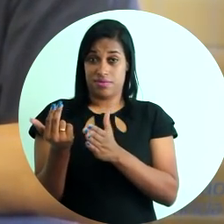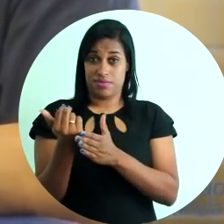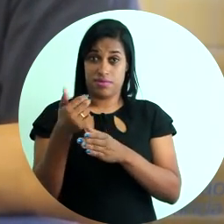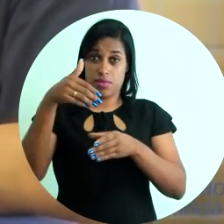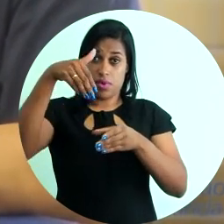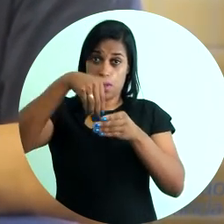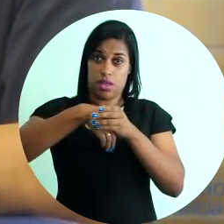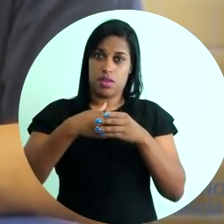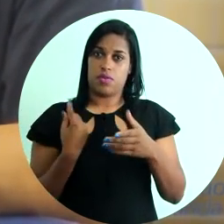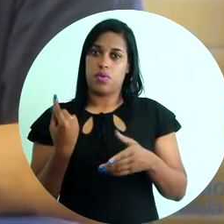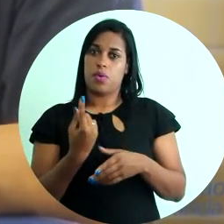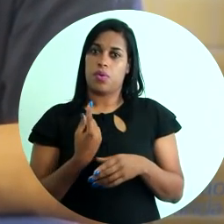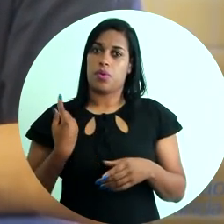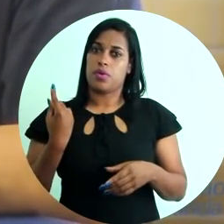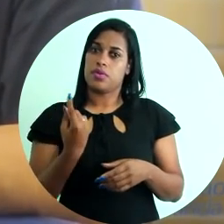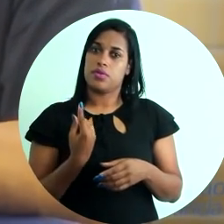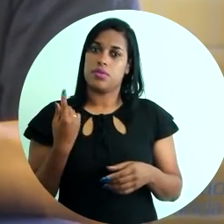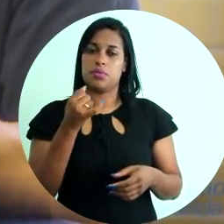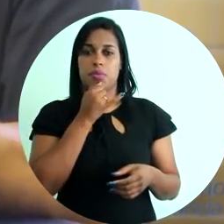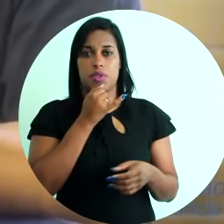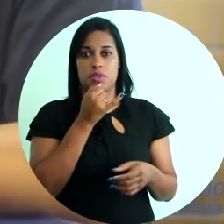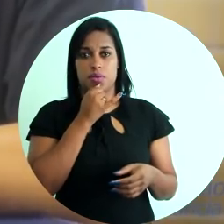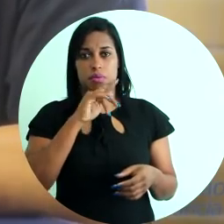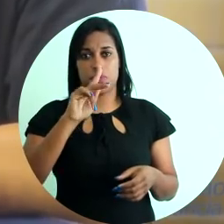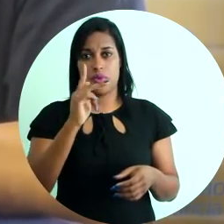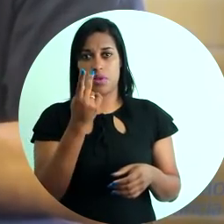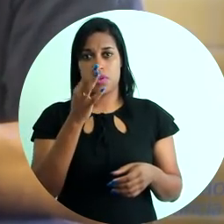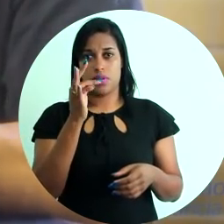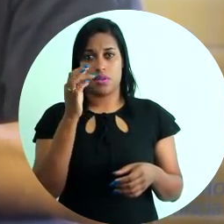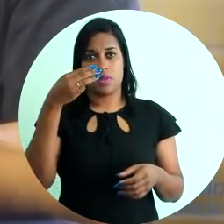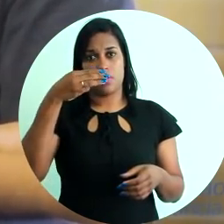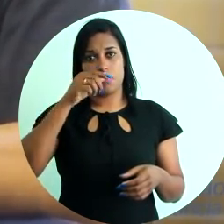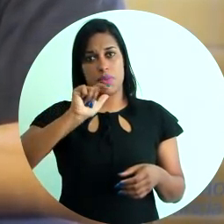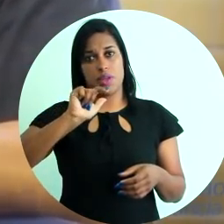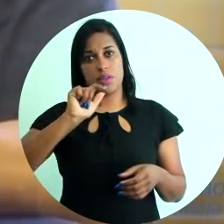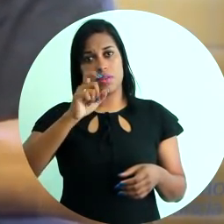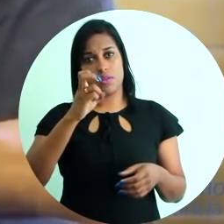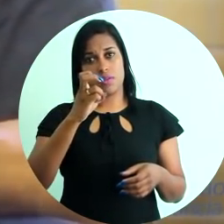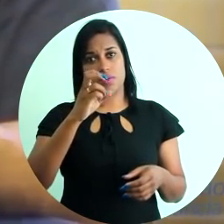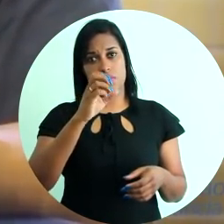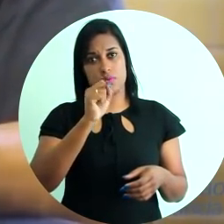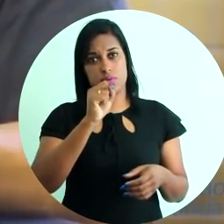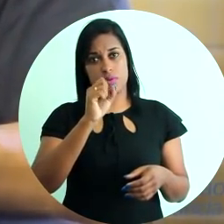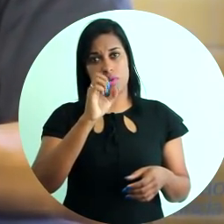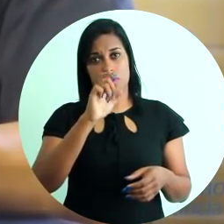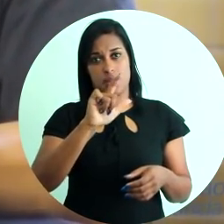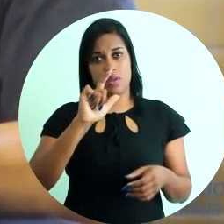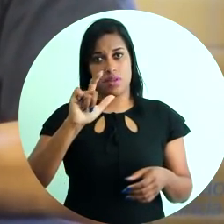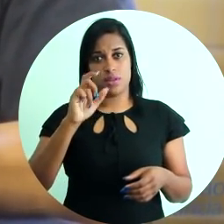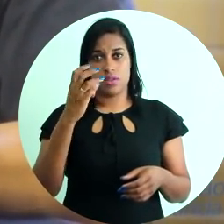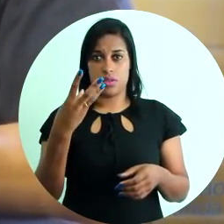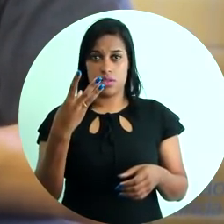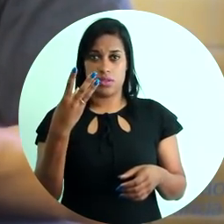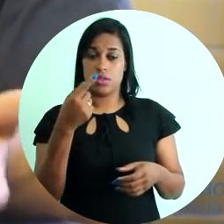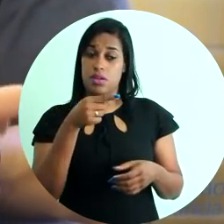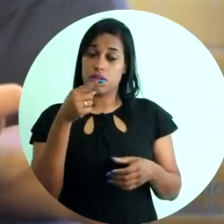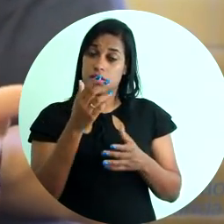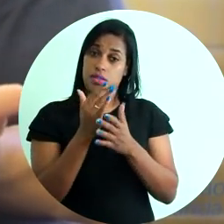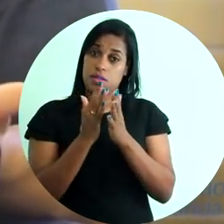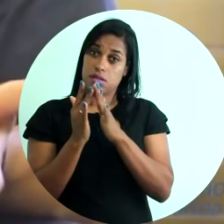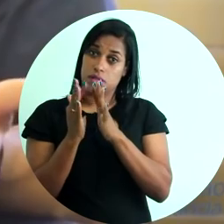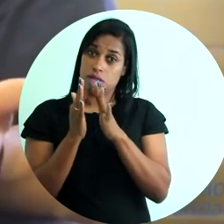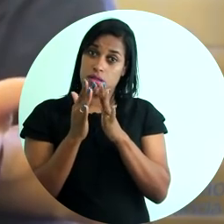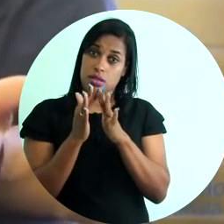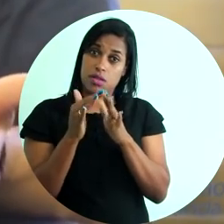são um arquivo único, não são animações usando, por exemplo, HTML5 ou CSS3. Essas animações, elas são baseadas